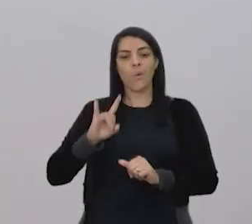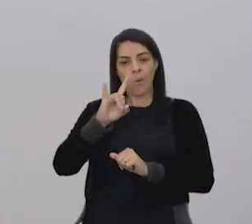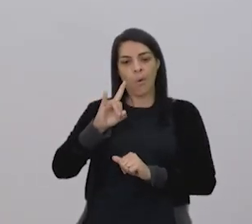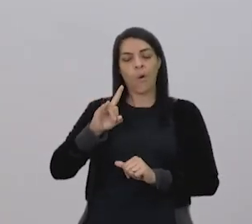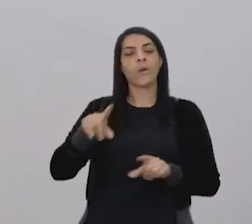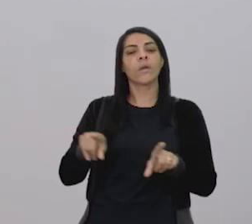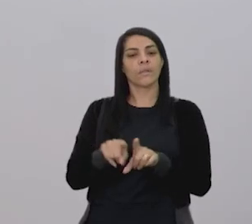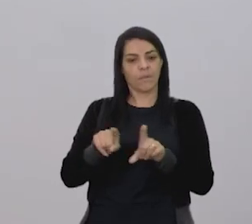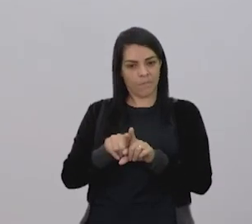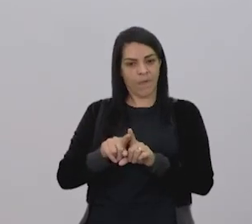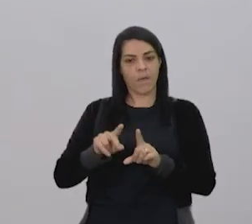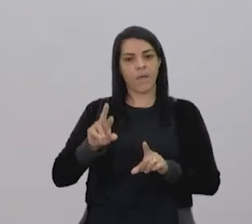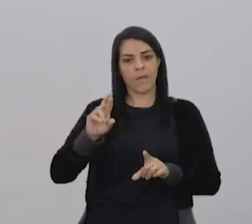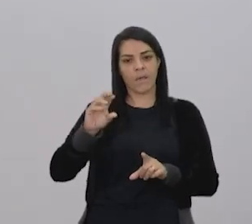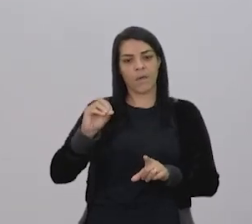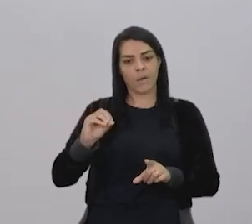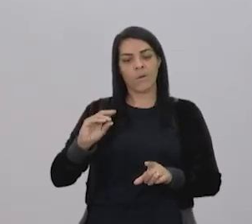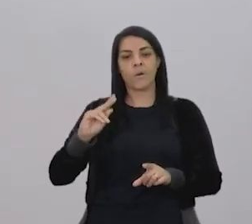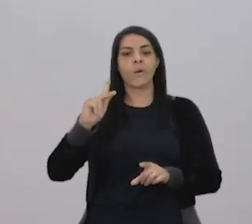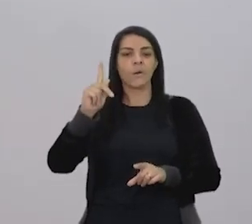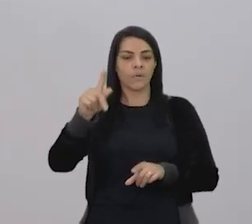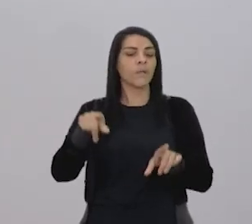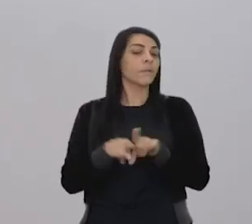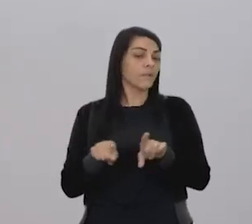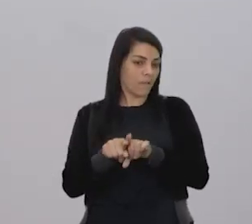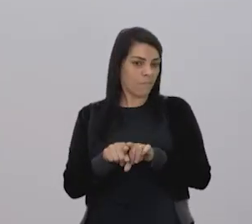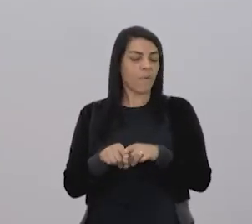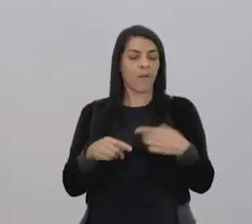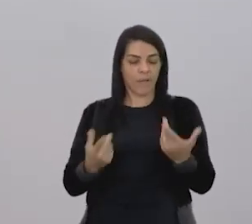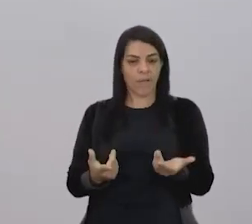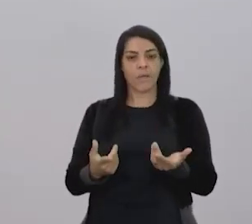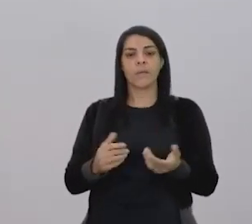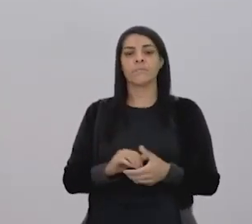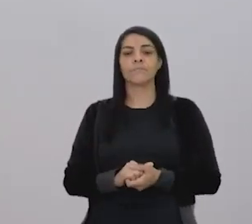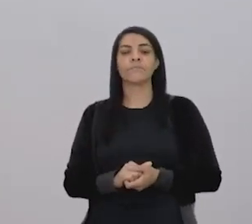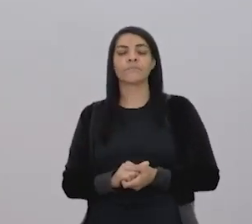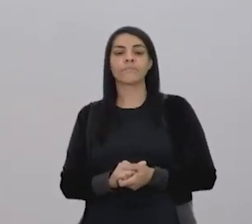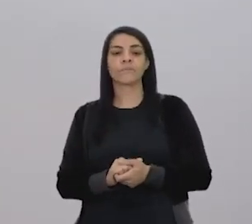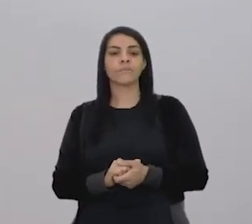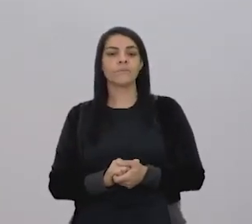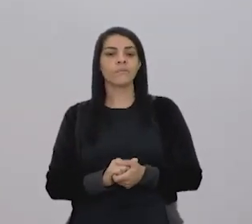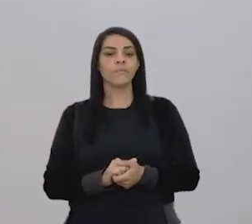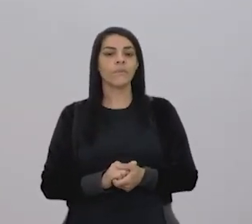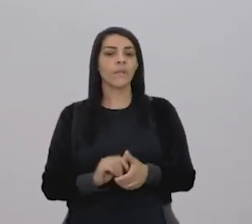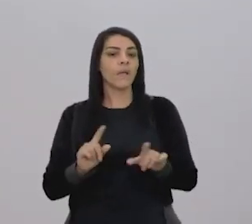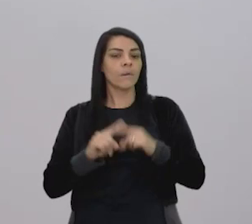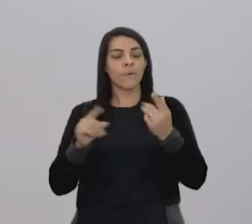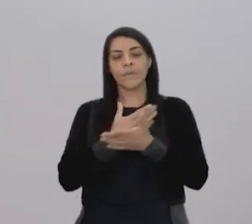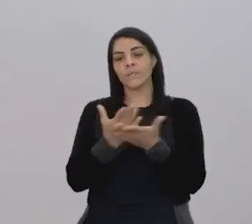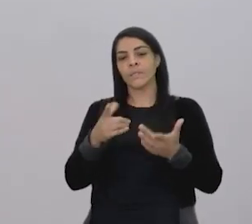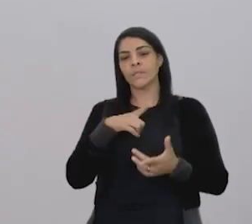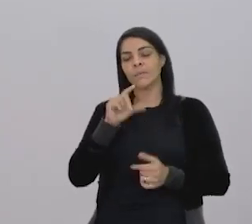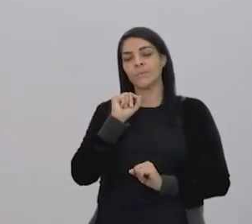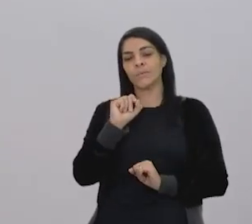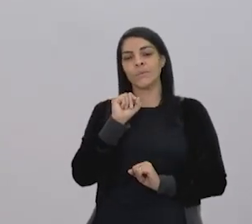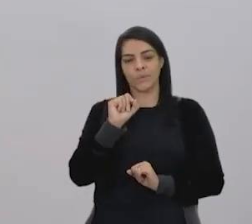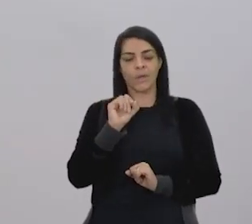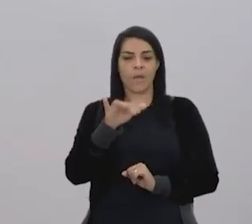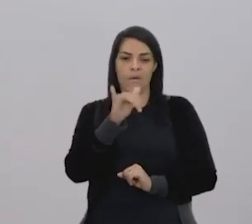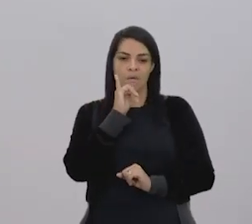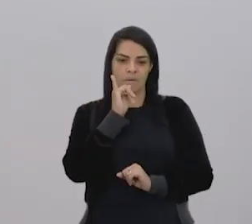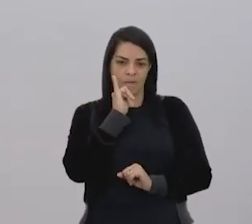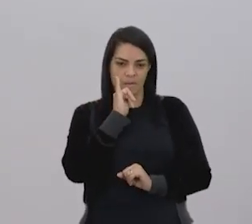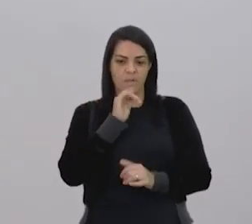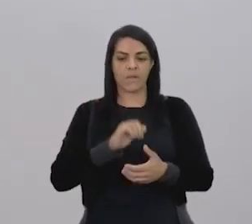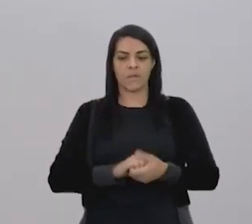vezes as pessoas tiram da alçada por causa do Elvis Presley e tal, mas nós temos, por exemplo, o